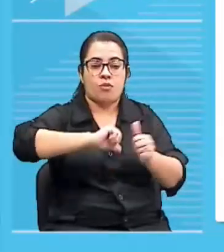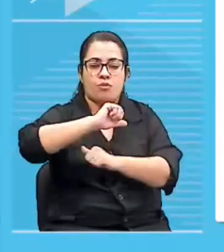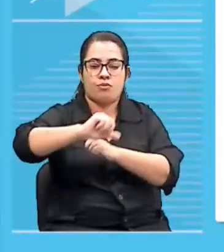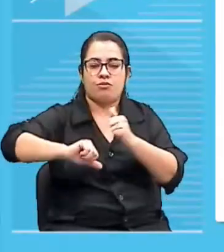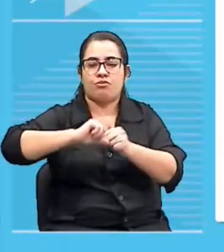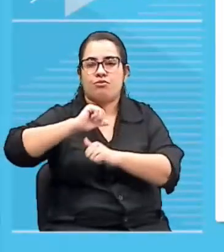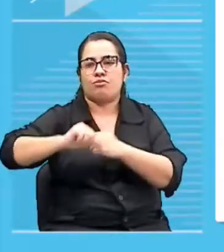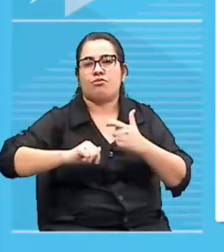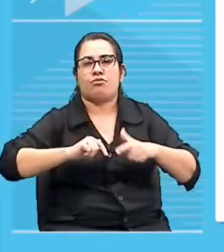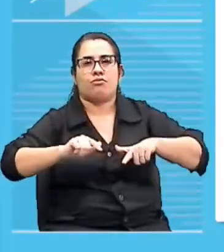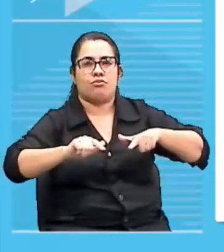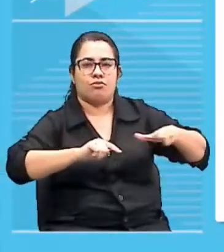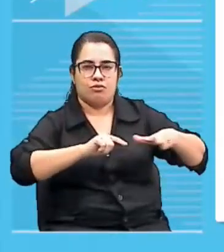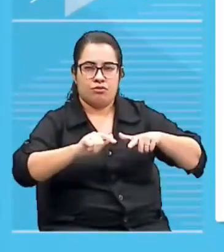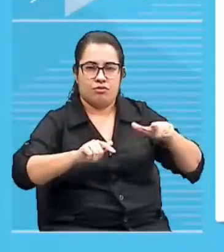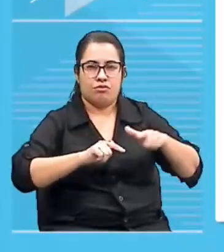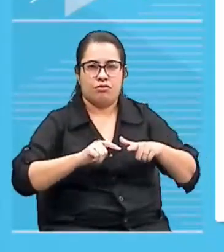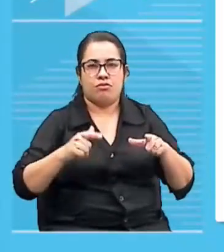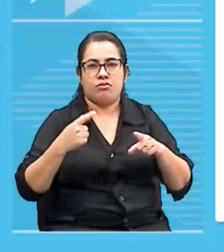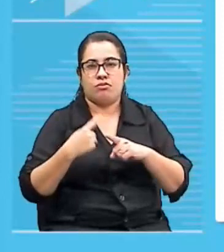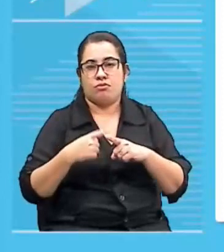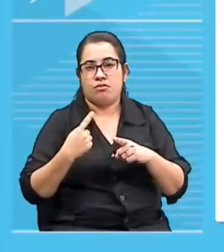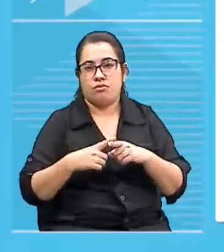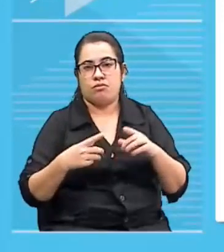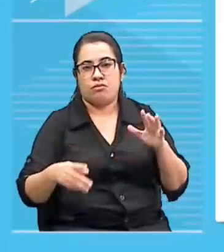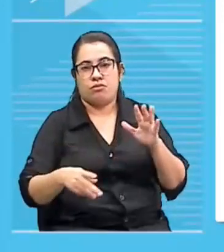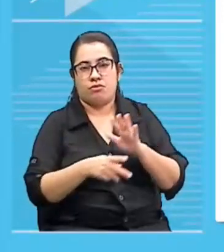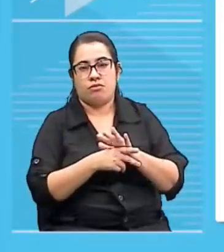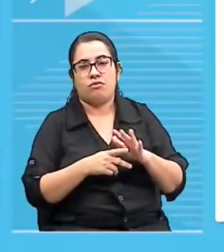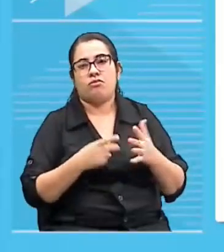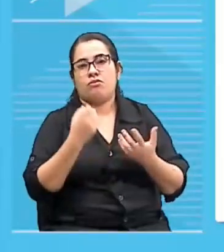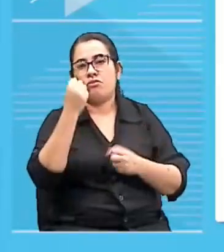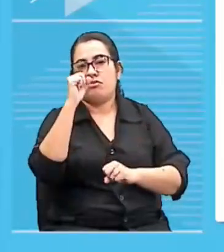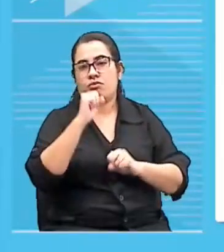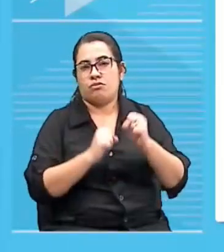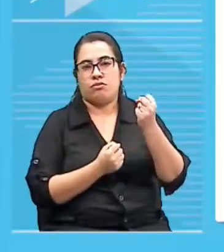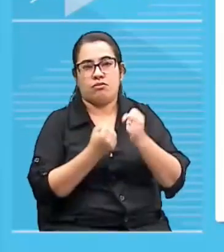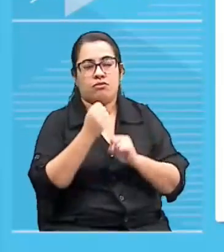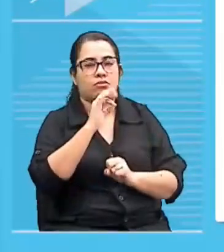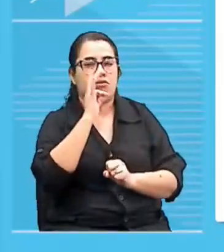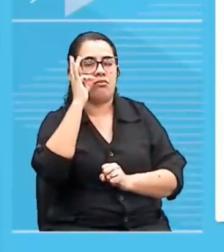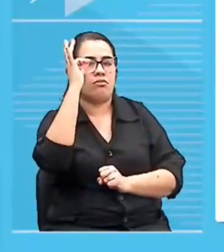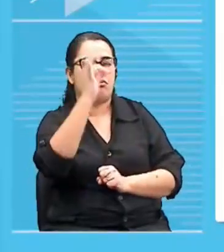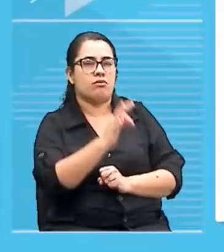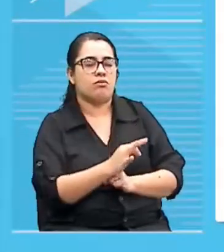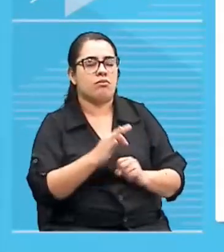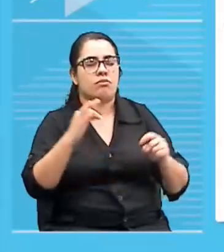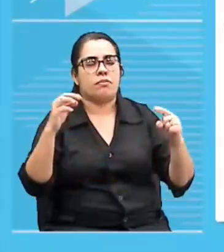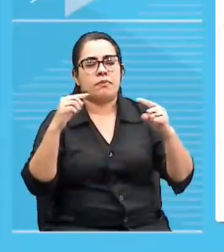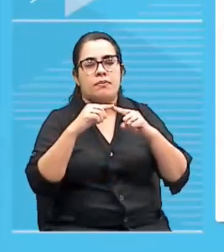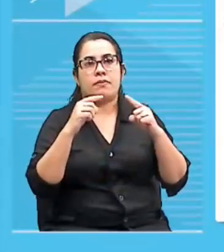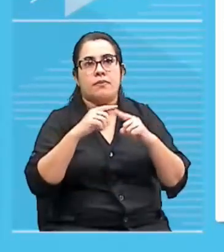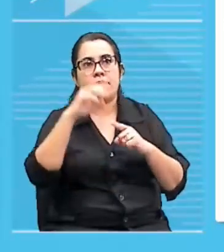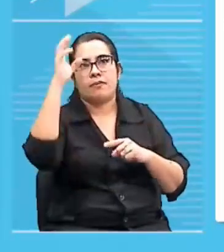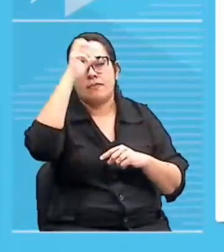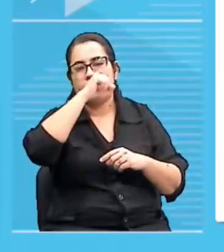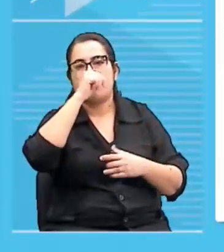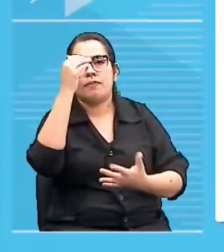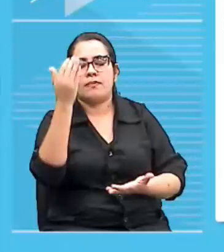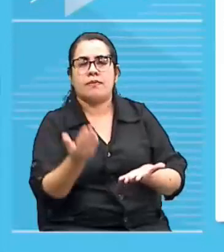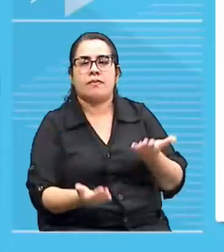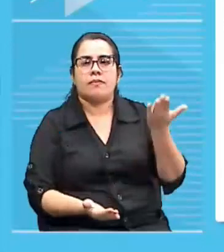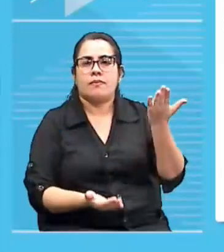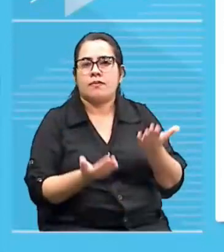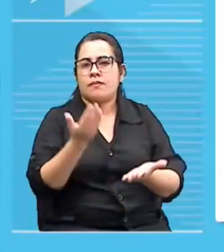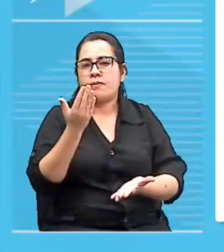das pessoas. Os profissionais da indústria do futuro terão que aprender a equilibrar essa dinâmica,